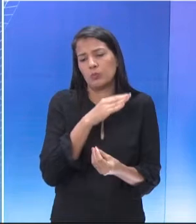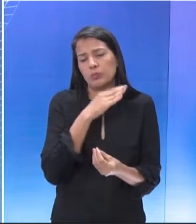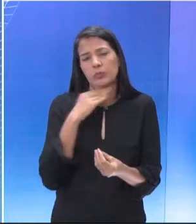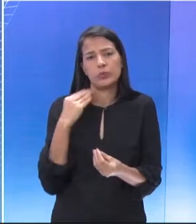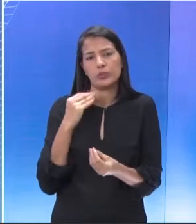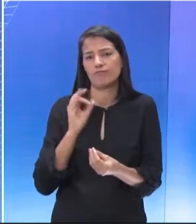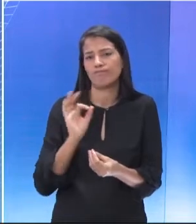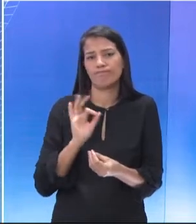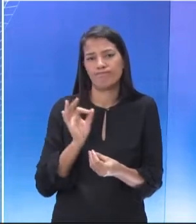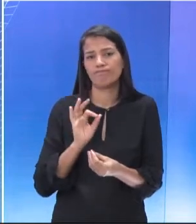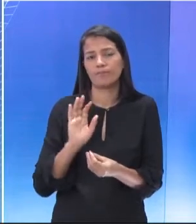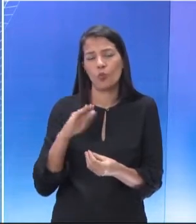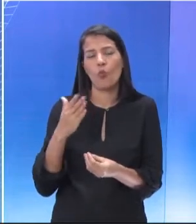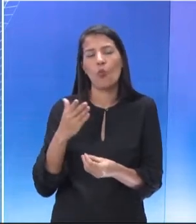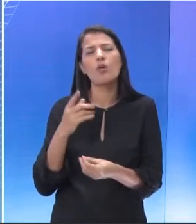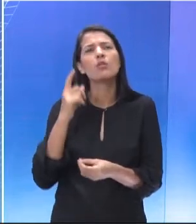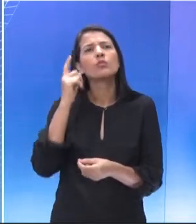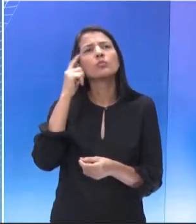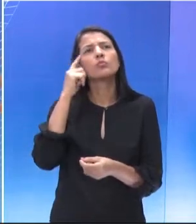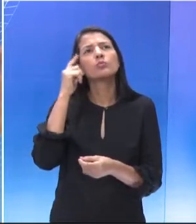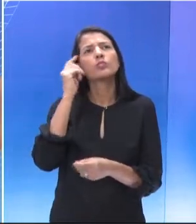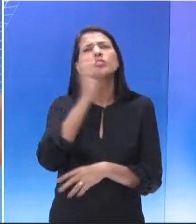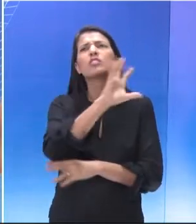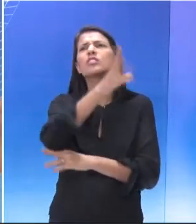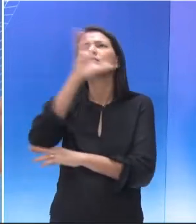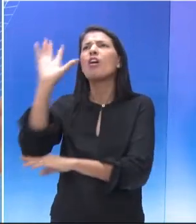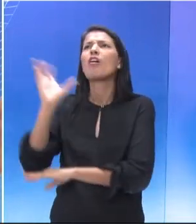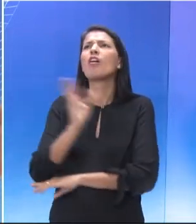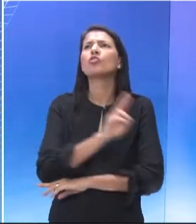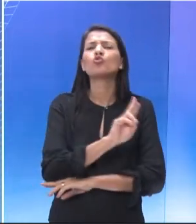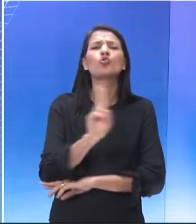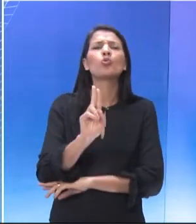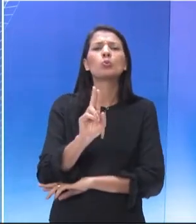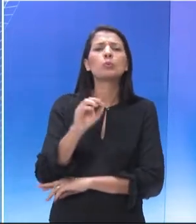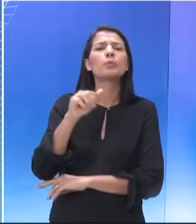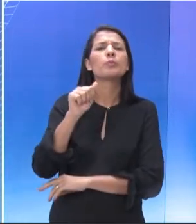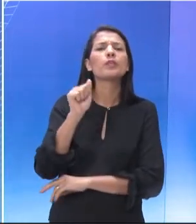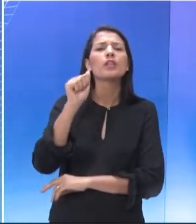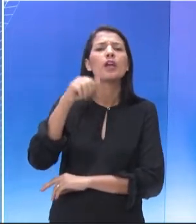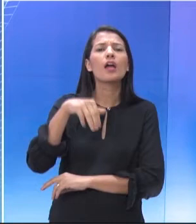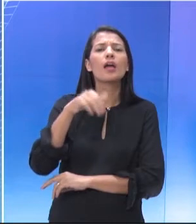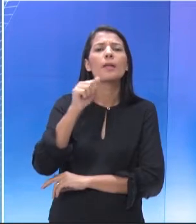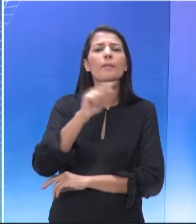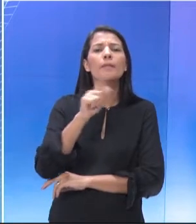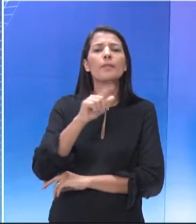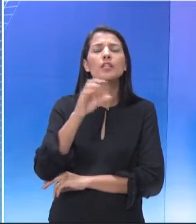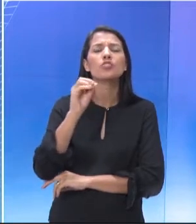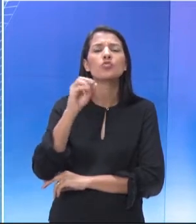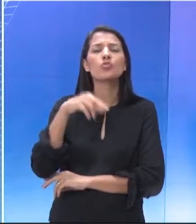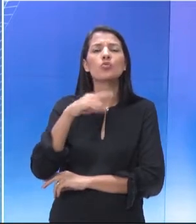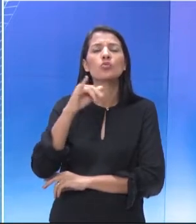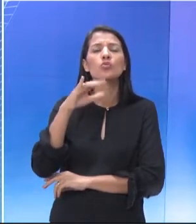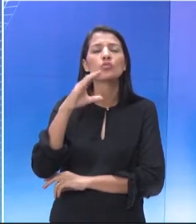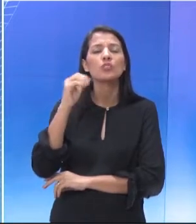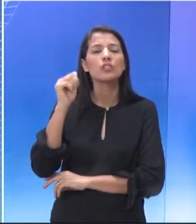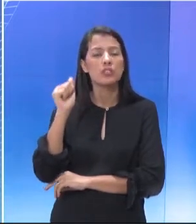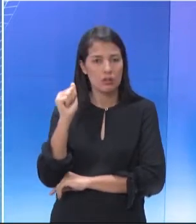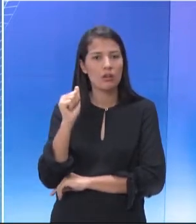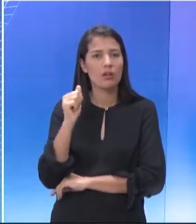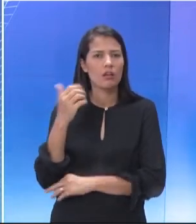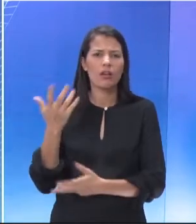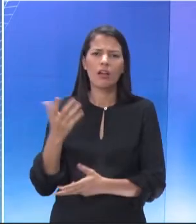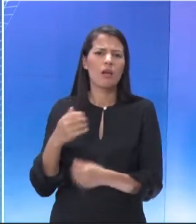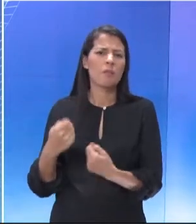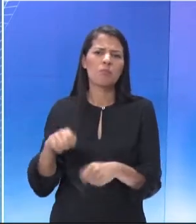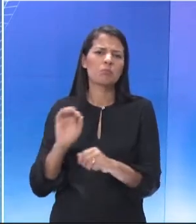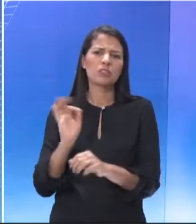úmida, você tem uma grande quantidade de água. Então, isso não seria tanto problema. Mas quando você pensa em um ambiente extremamente seco, como a Caatinga,